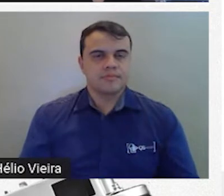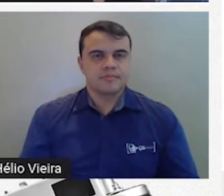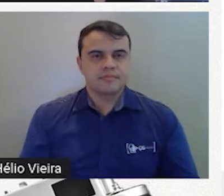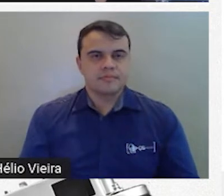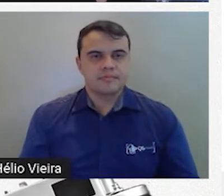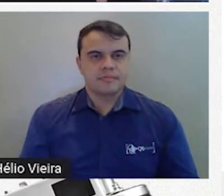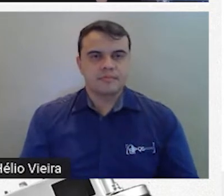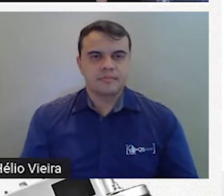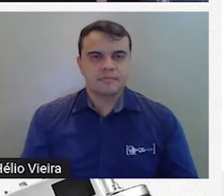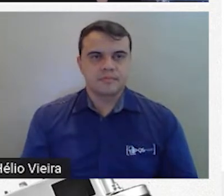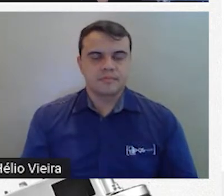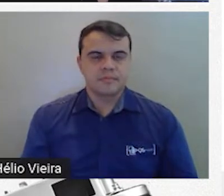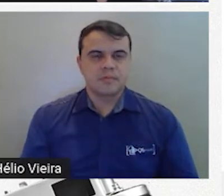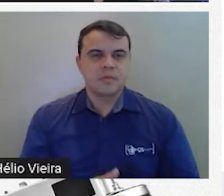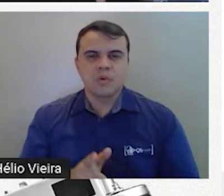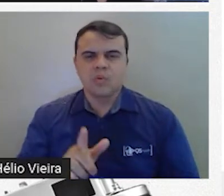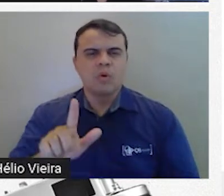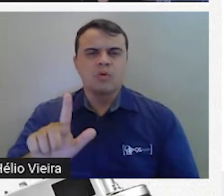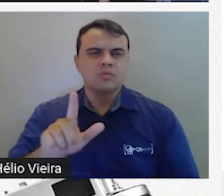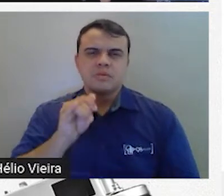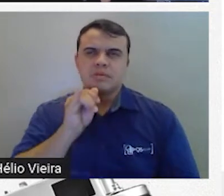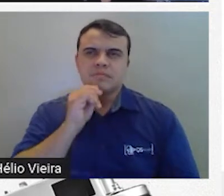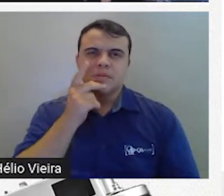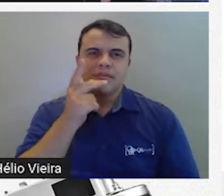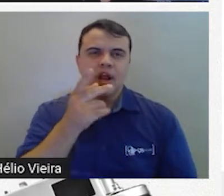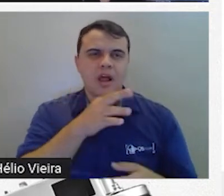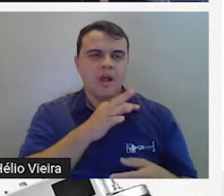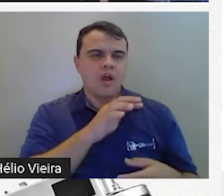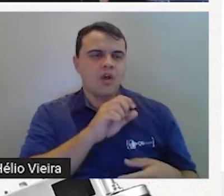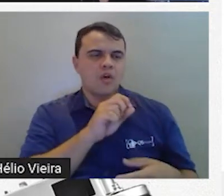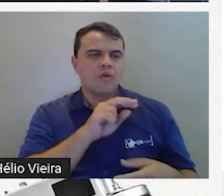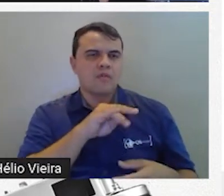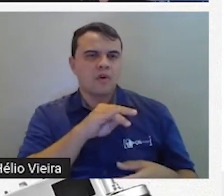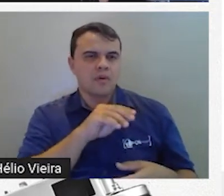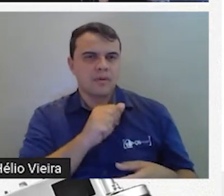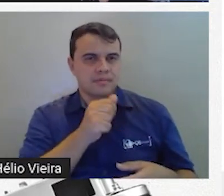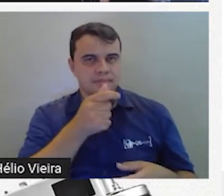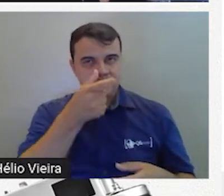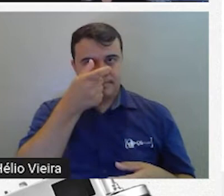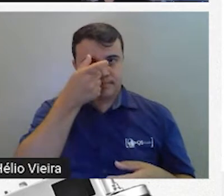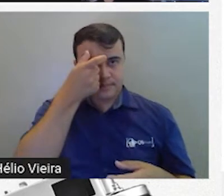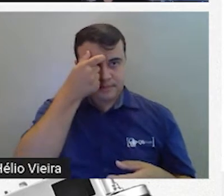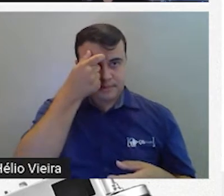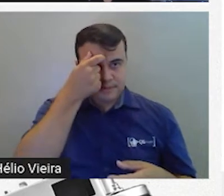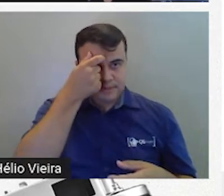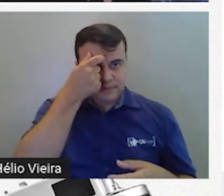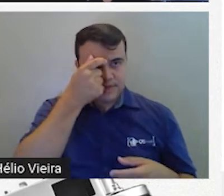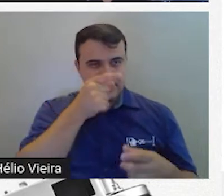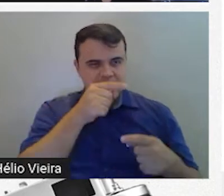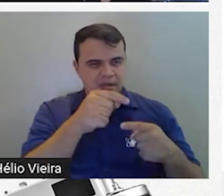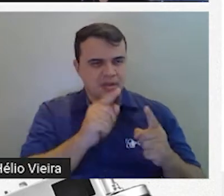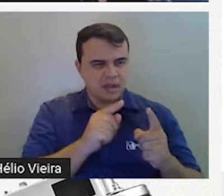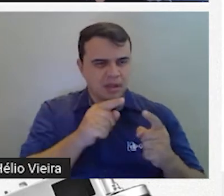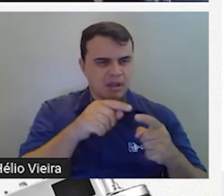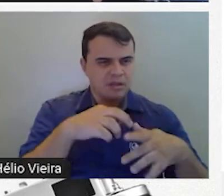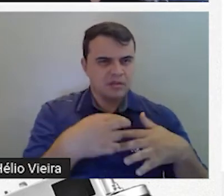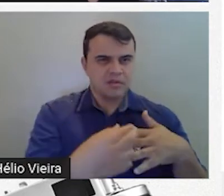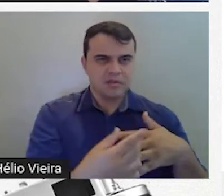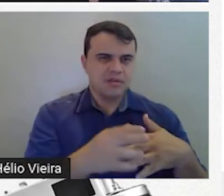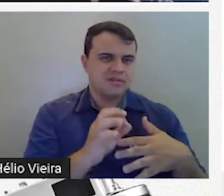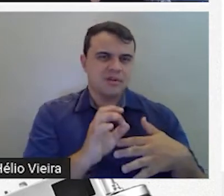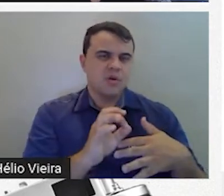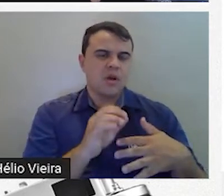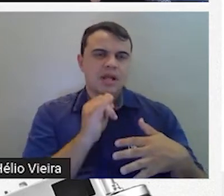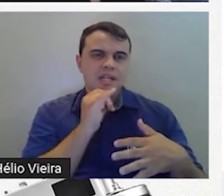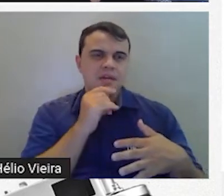por exemplo, em outros. Quando eu falo forma, a gente vê muito na cabeça formas geométricas, mas não